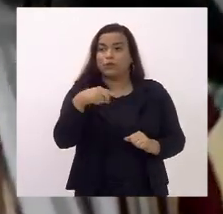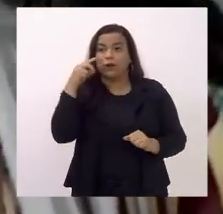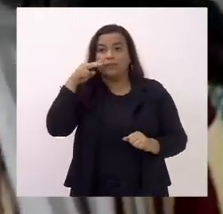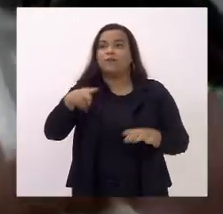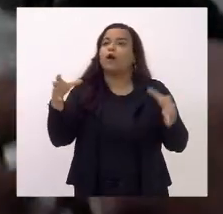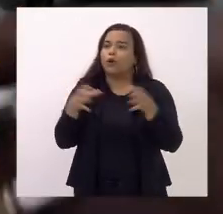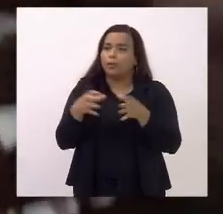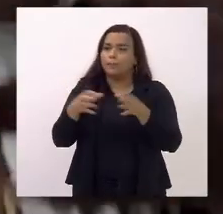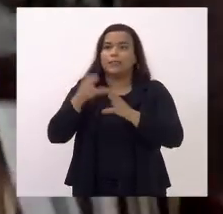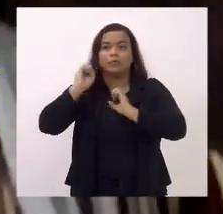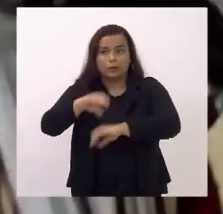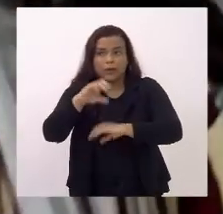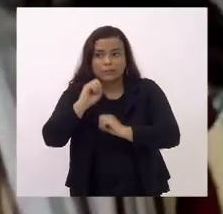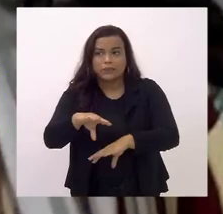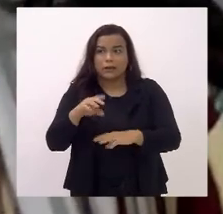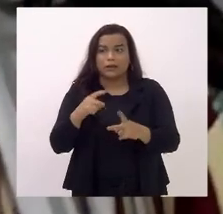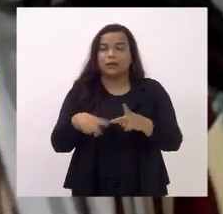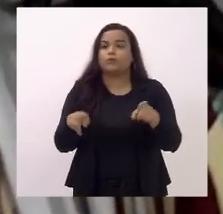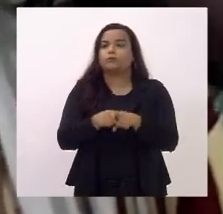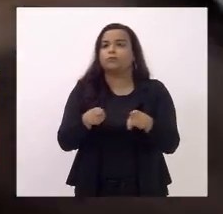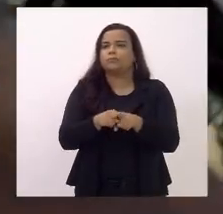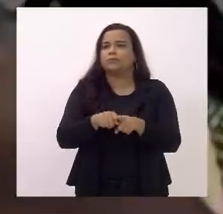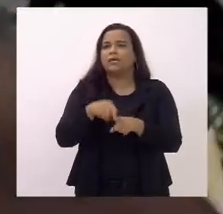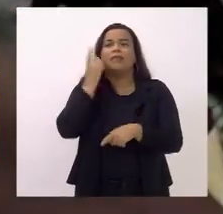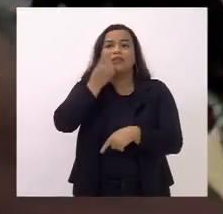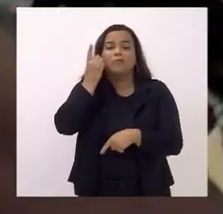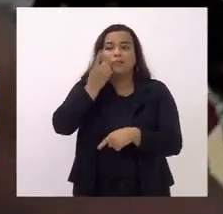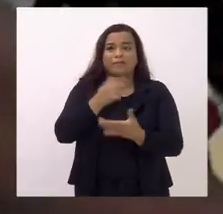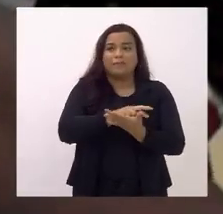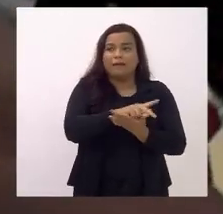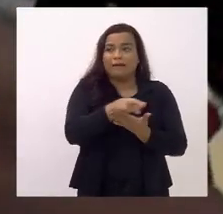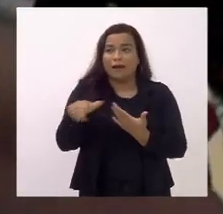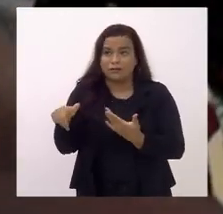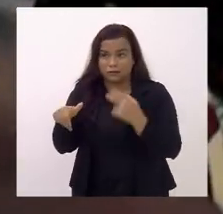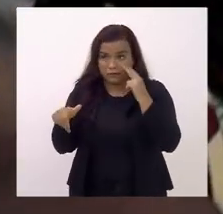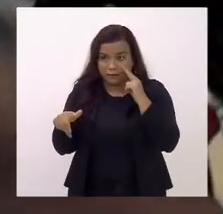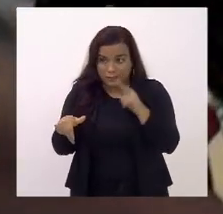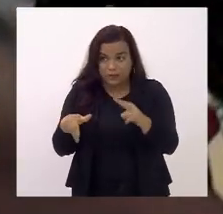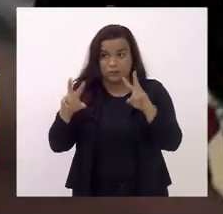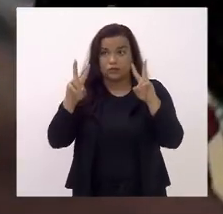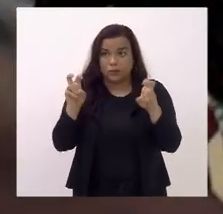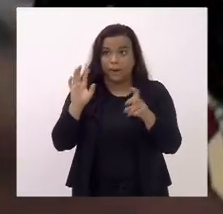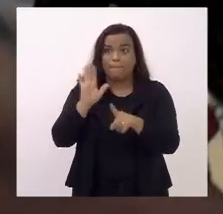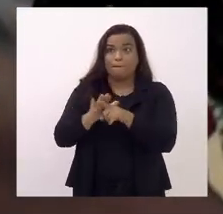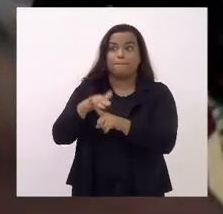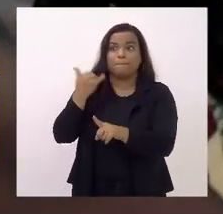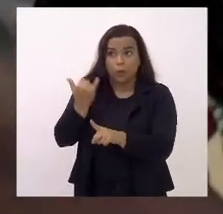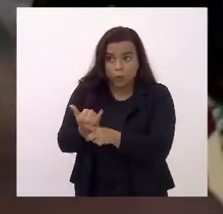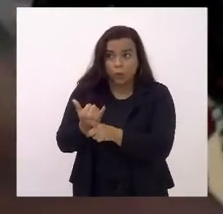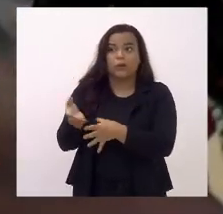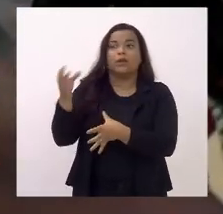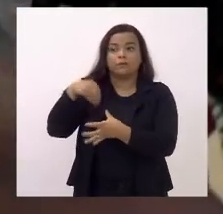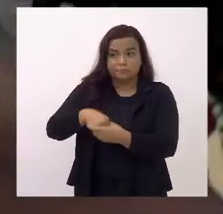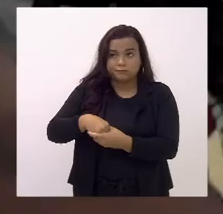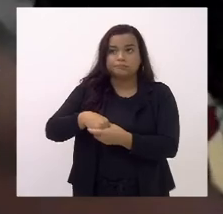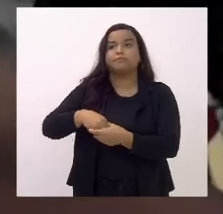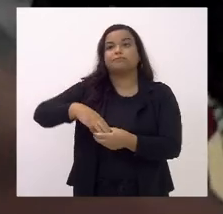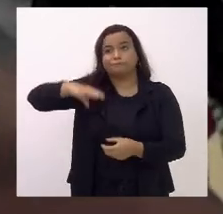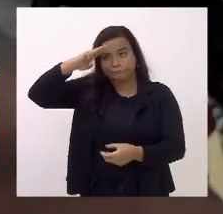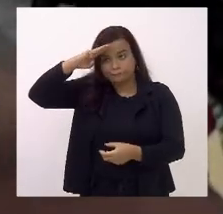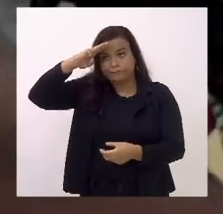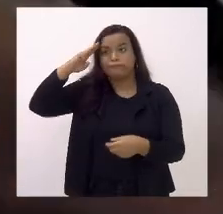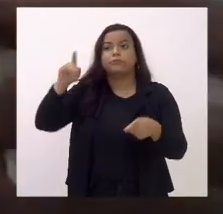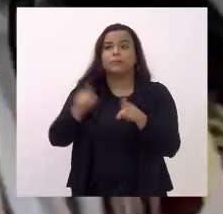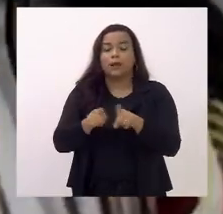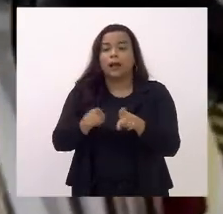Comissão de Educação e muitos deputados e deputadas, sobre bullying cometidos por militares,